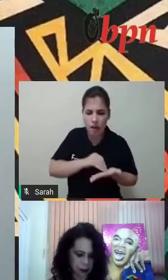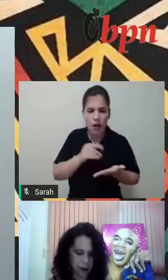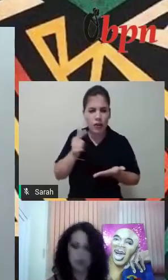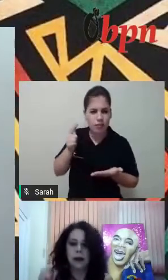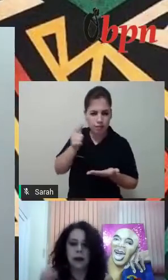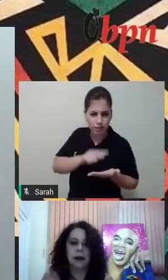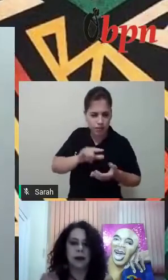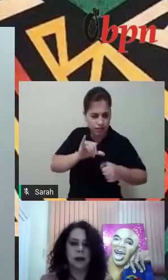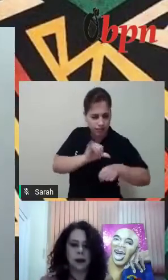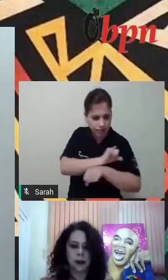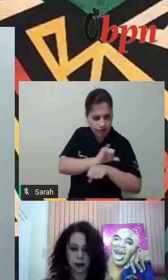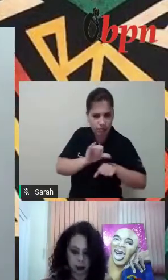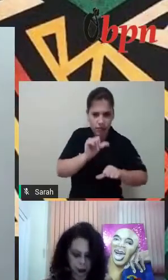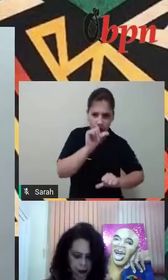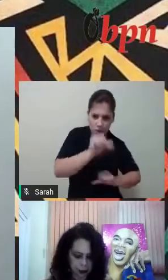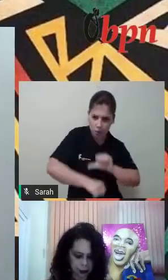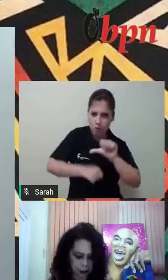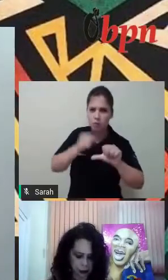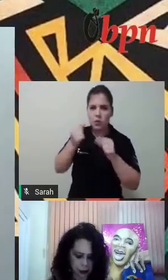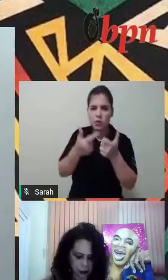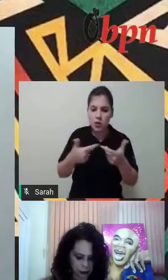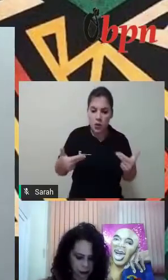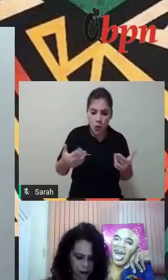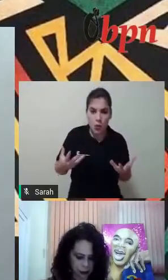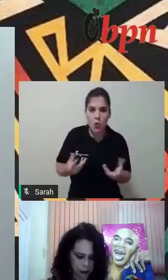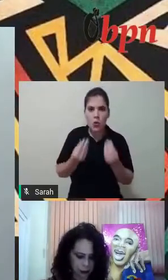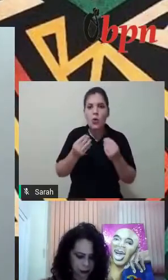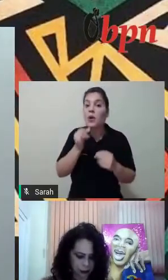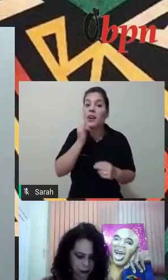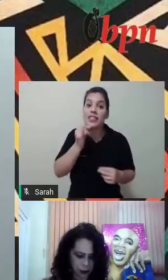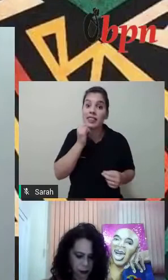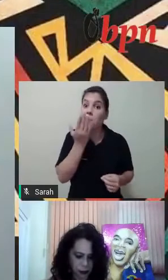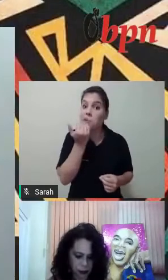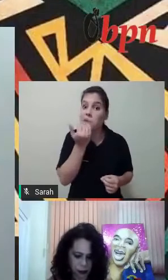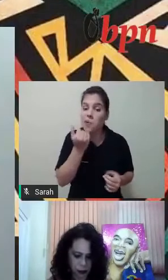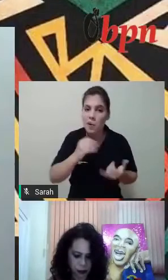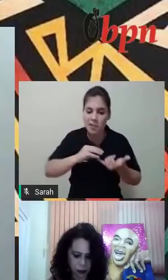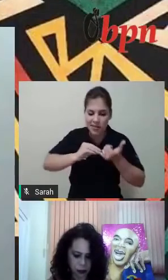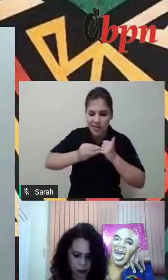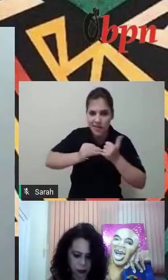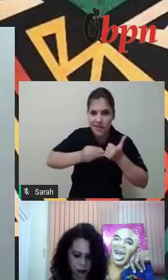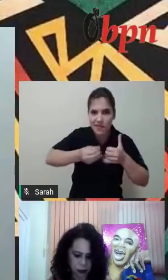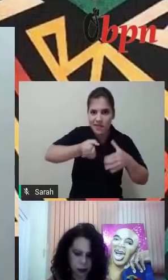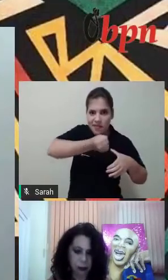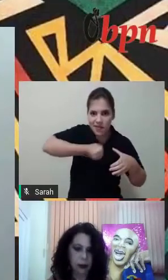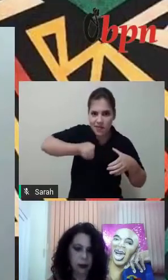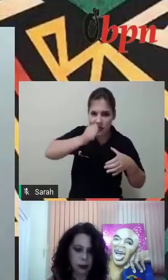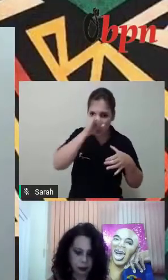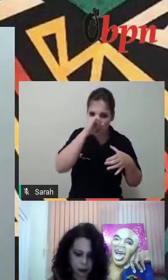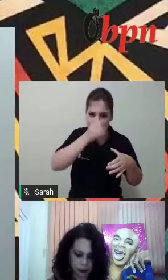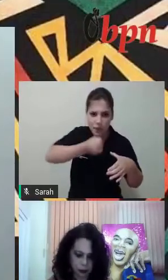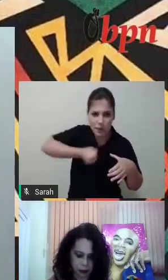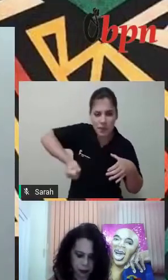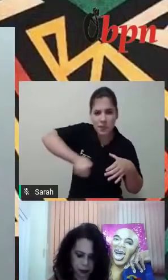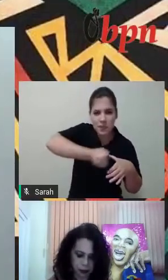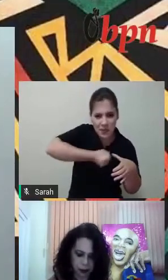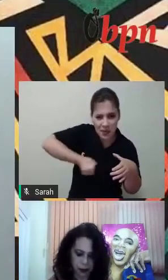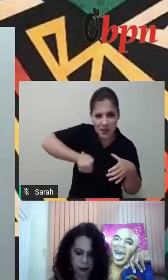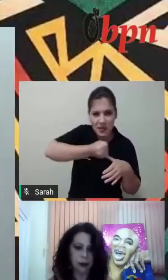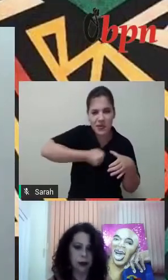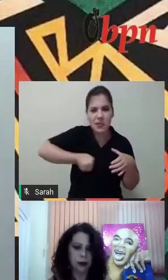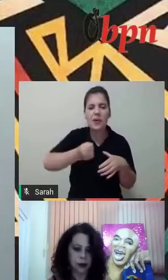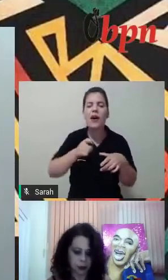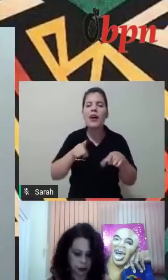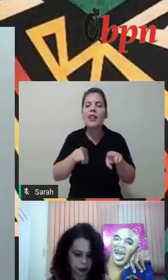pensar, por exemplo, na feijoada, nós vamos pensar no fuxico, que aqui em Minas